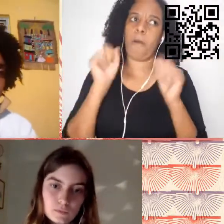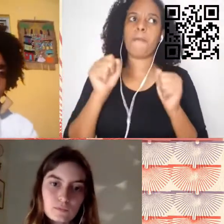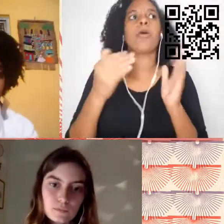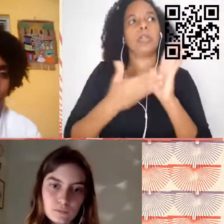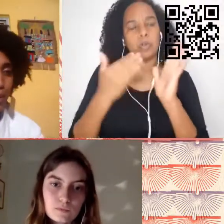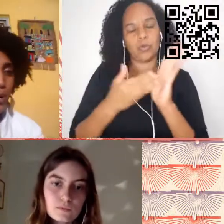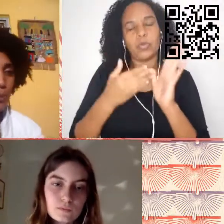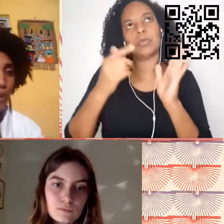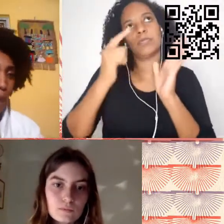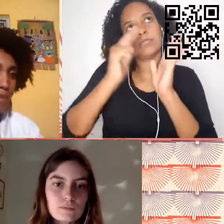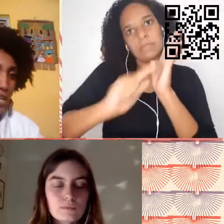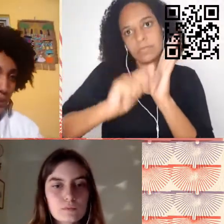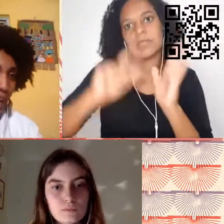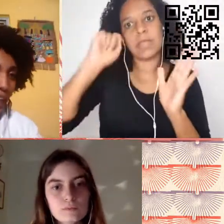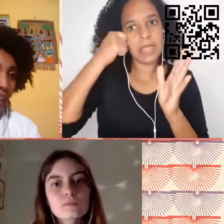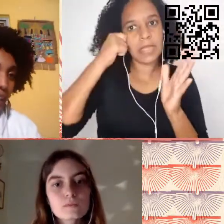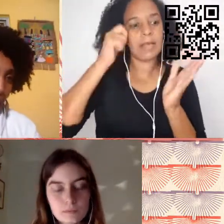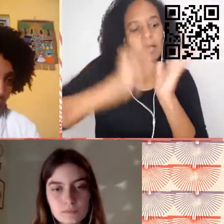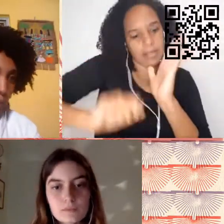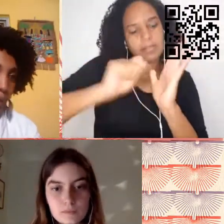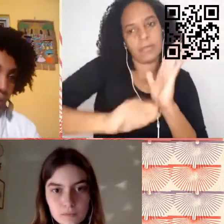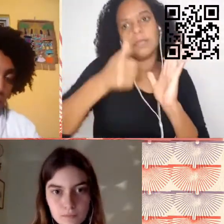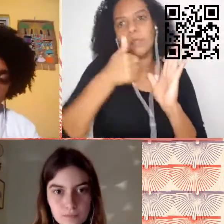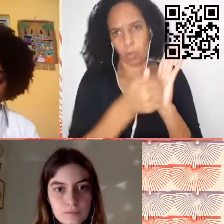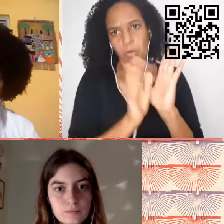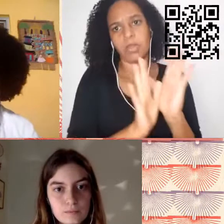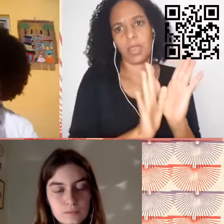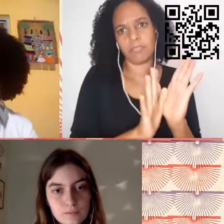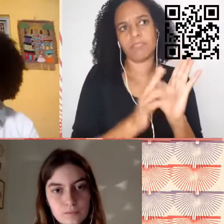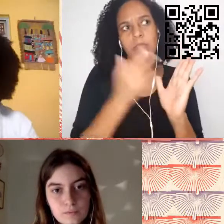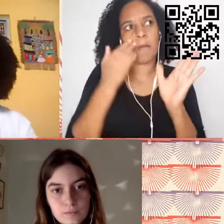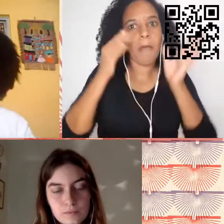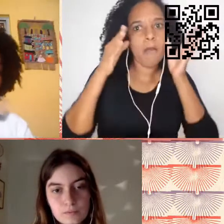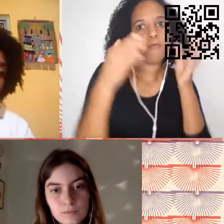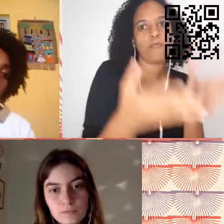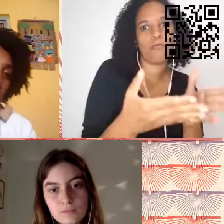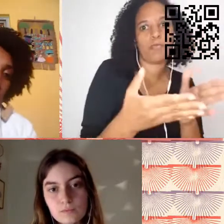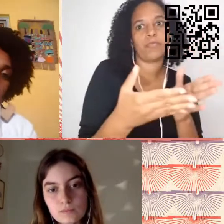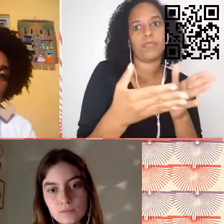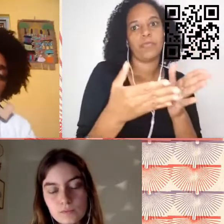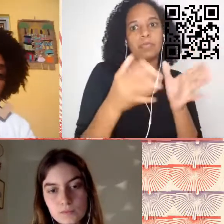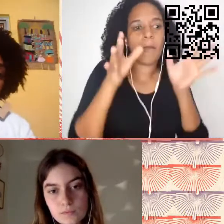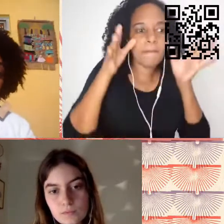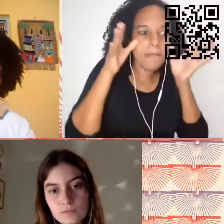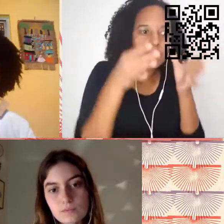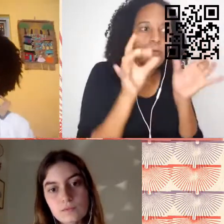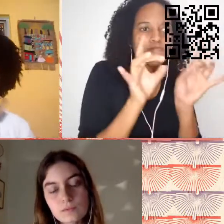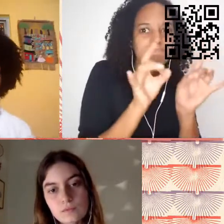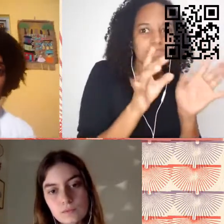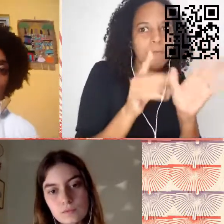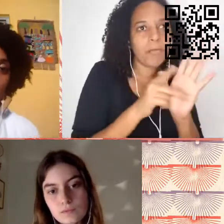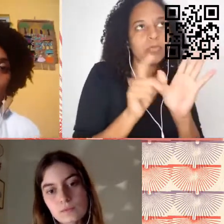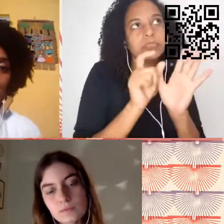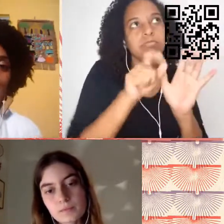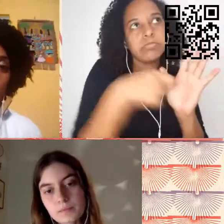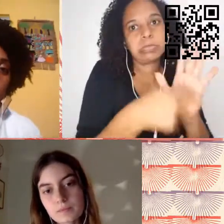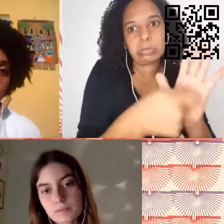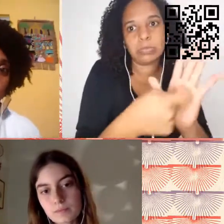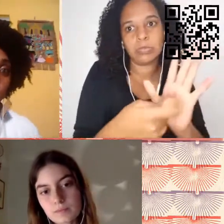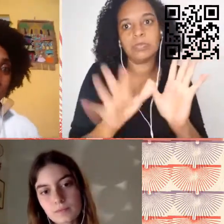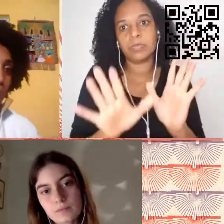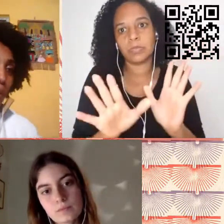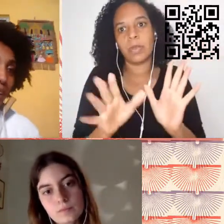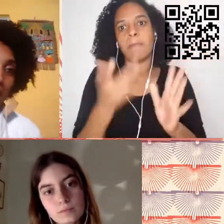estou indo para um caminho, né? E aí eu vou especificar algumas definições. Mas quando eu penso em literatura